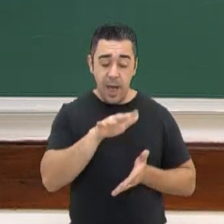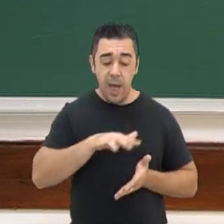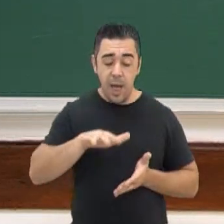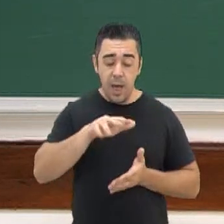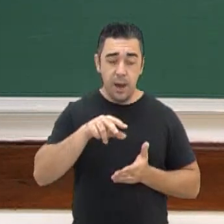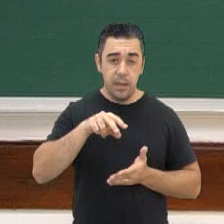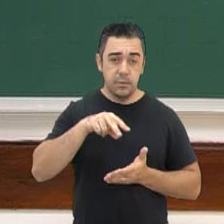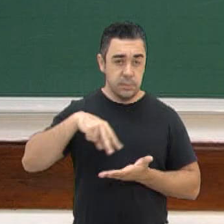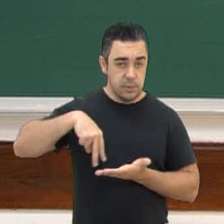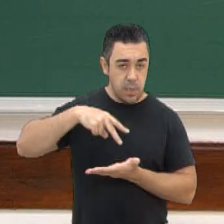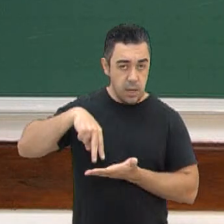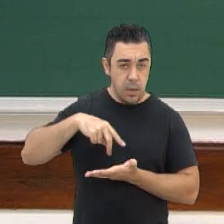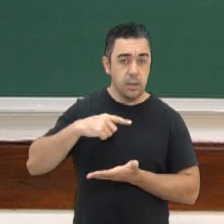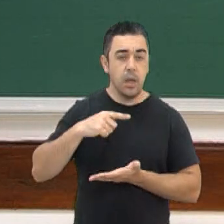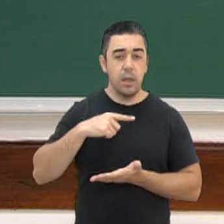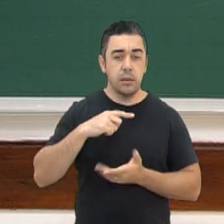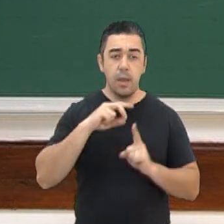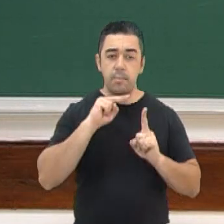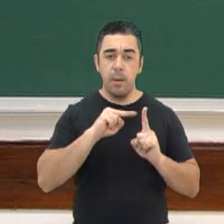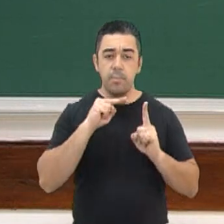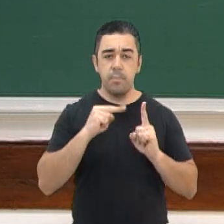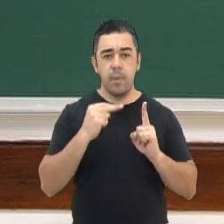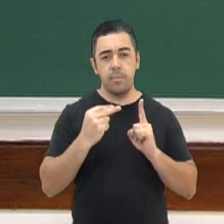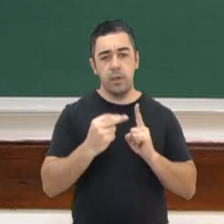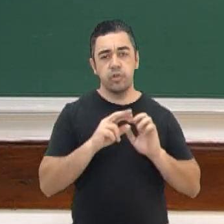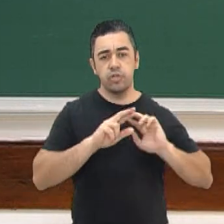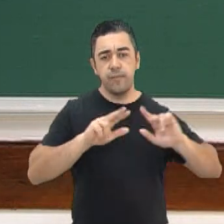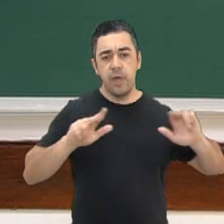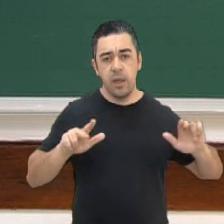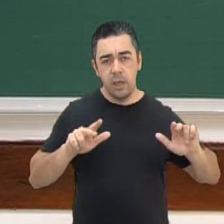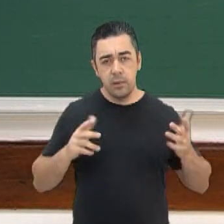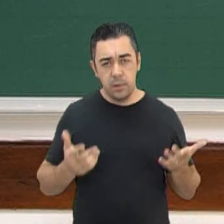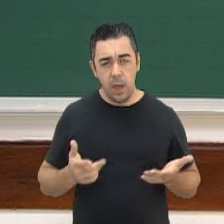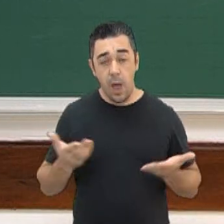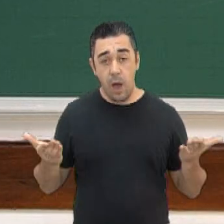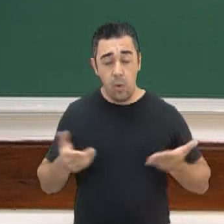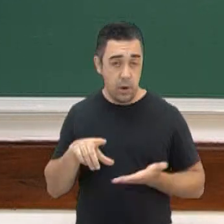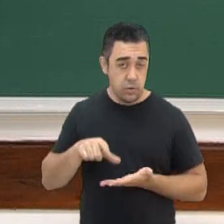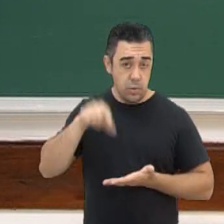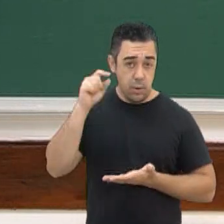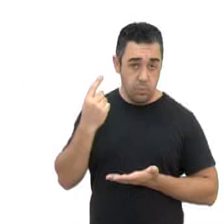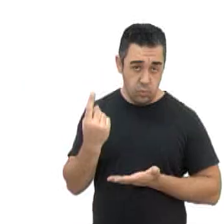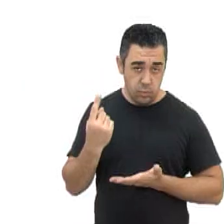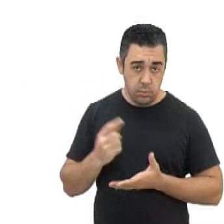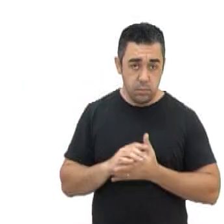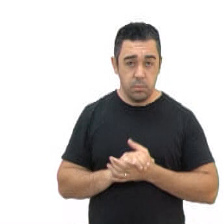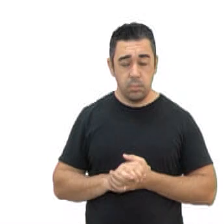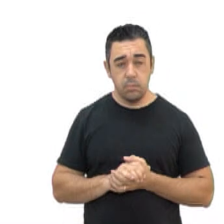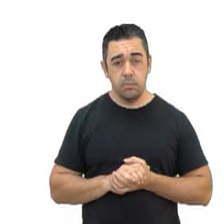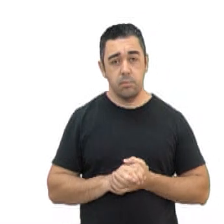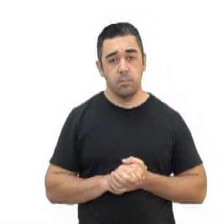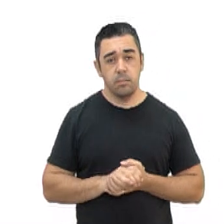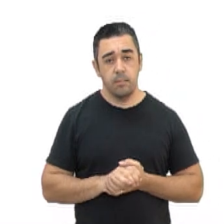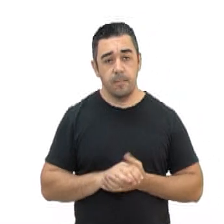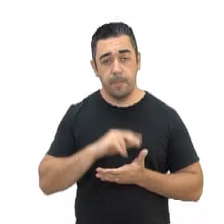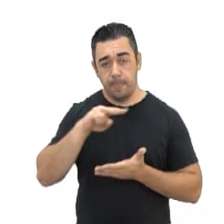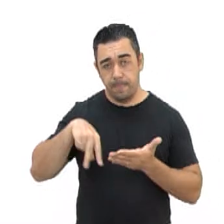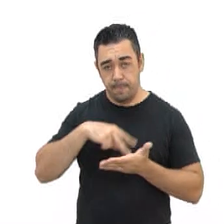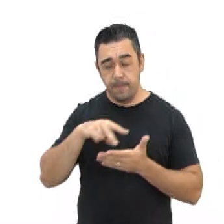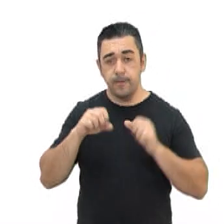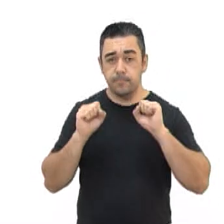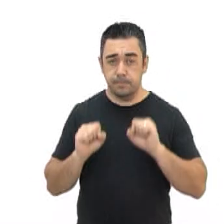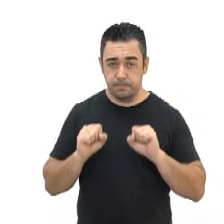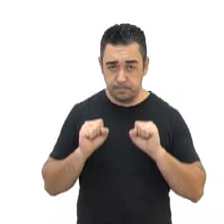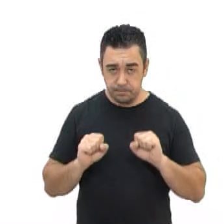ter perspectivas diferentes. Aqui adotamos uma delas. A dança, ela